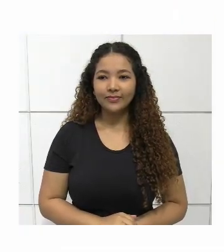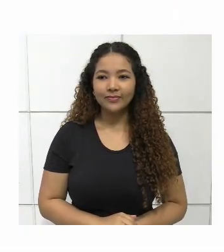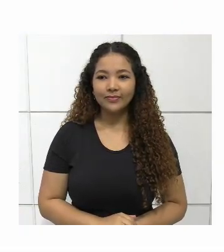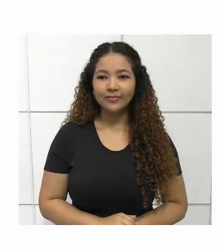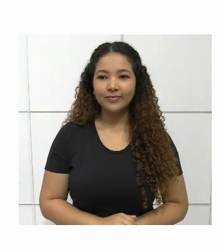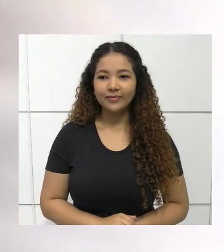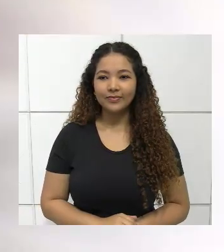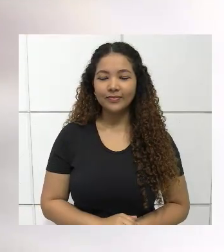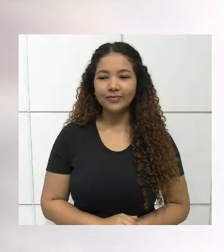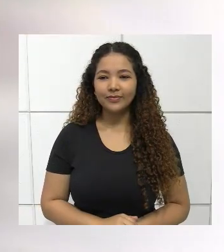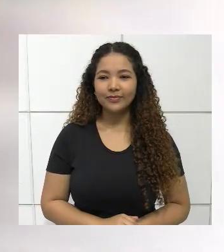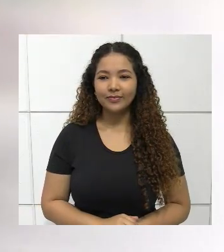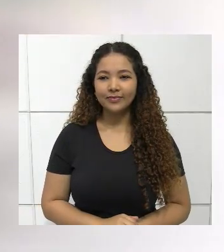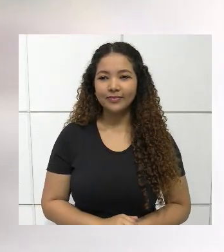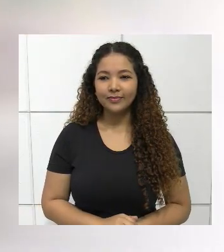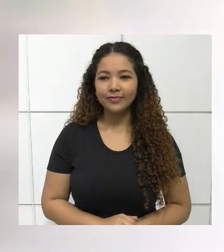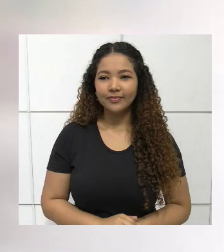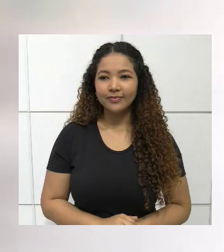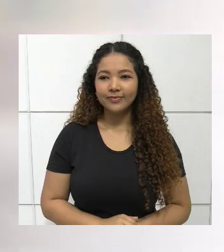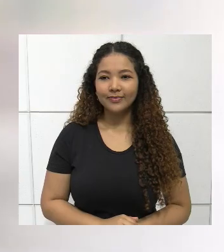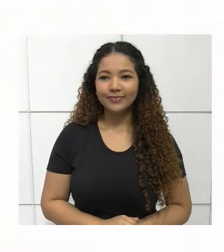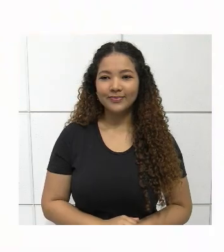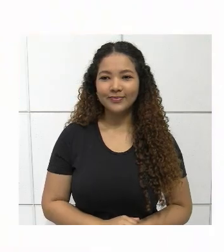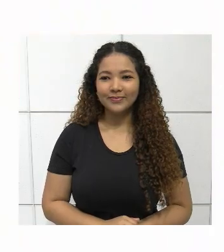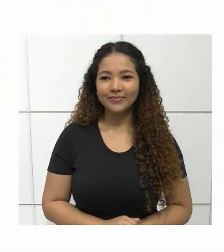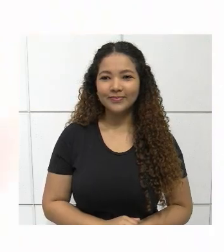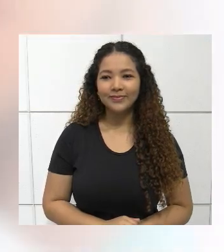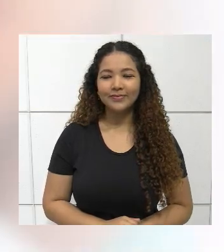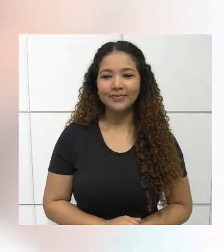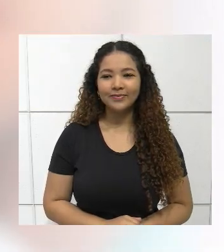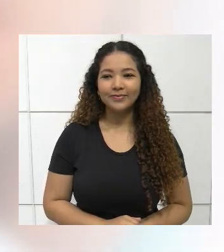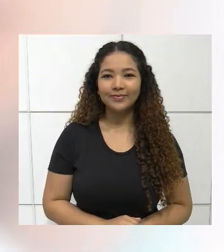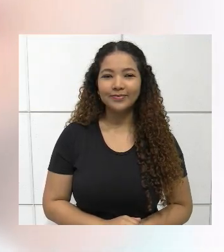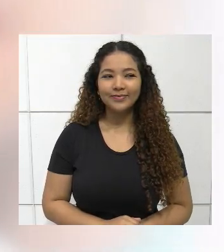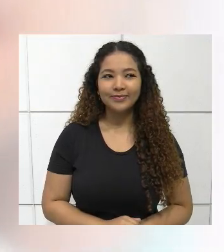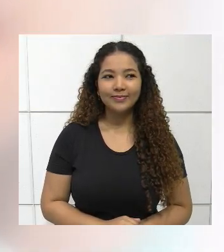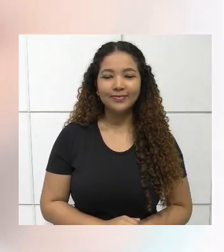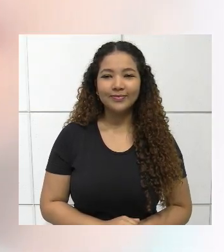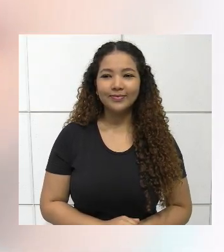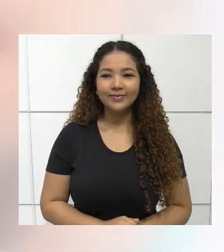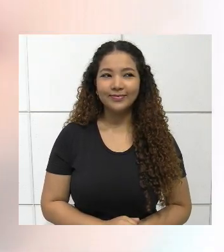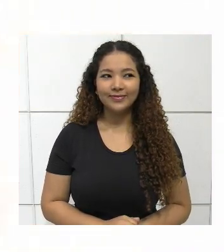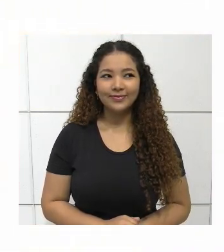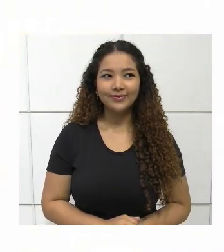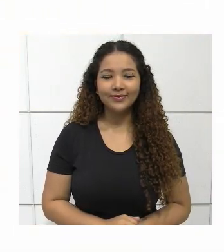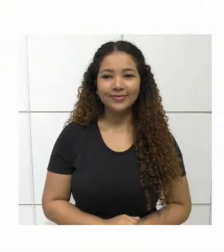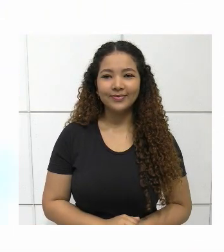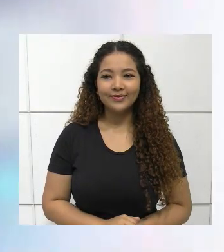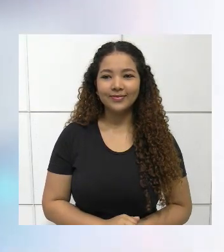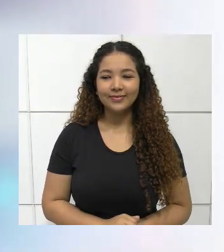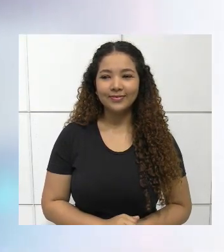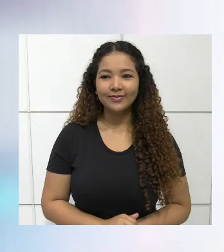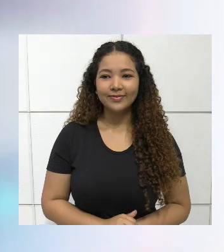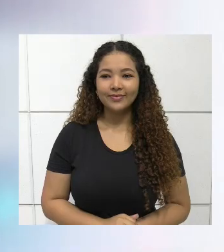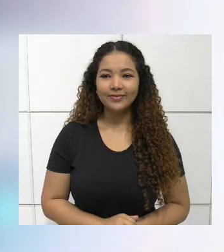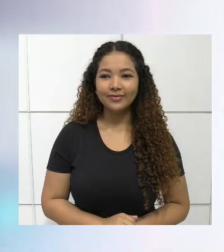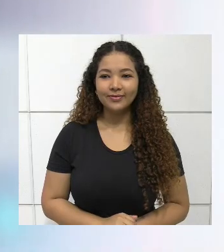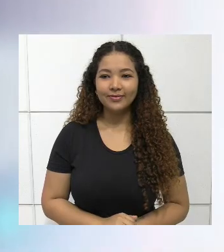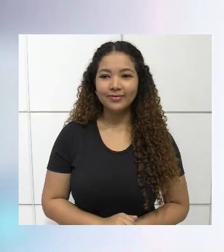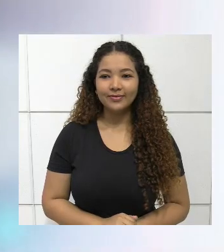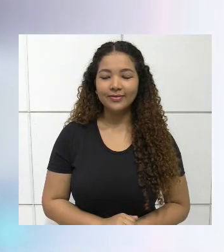When punctures comes to kill the king upon his throne, I'm ready for their stones.